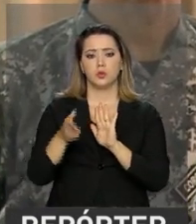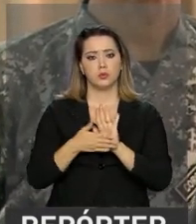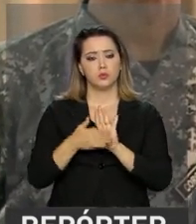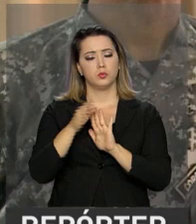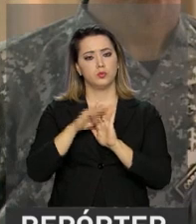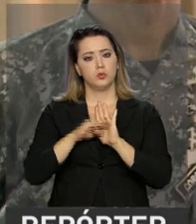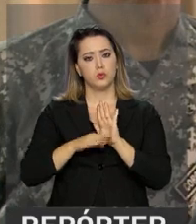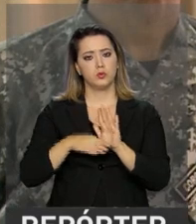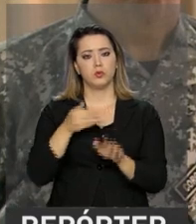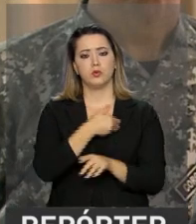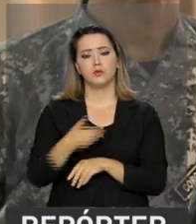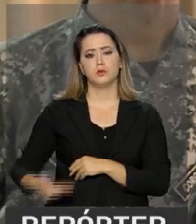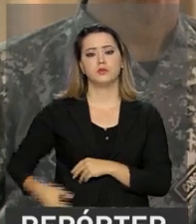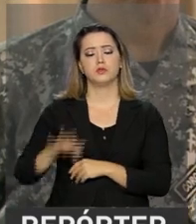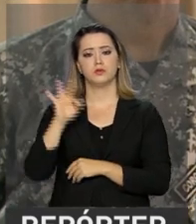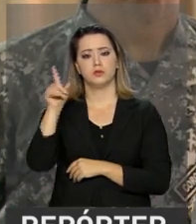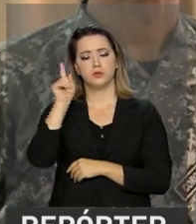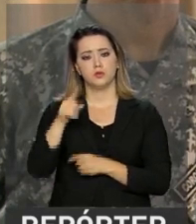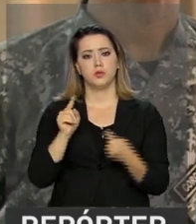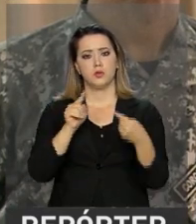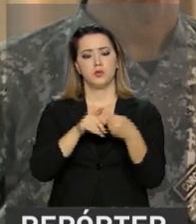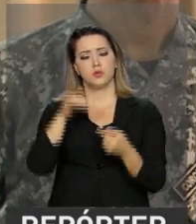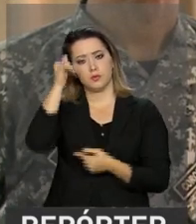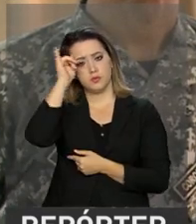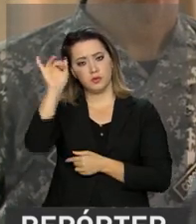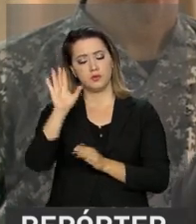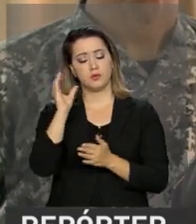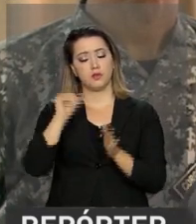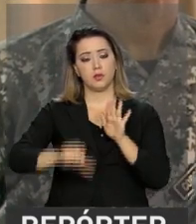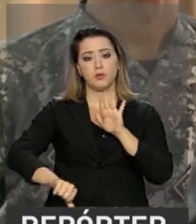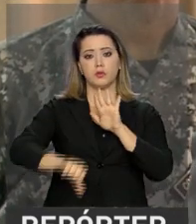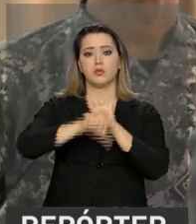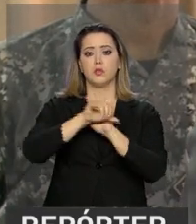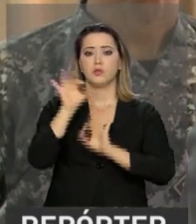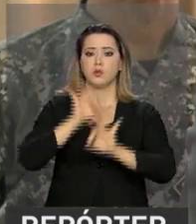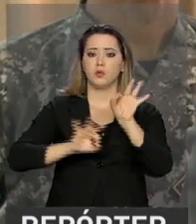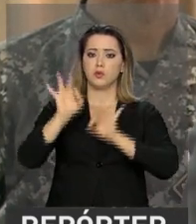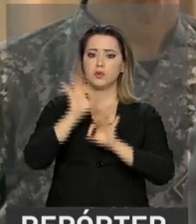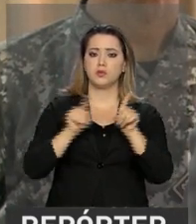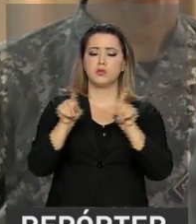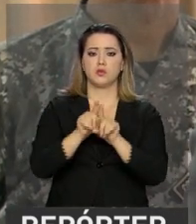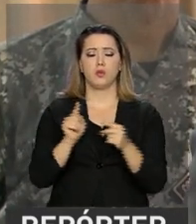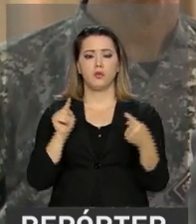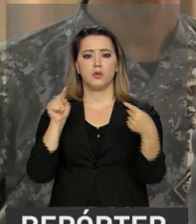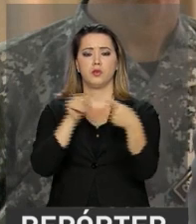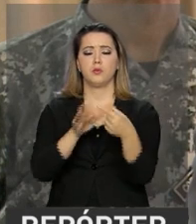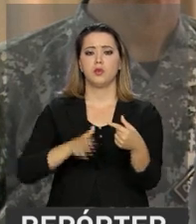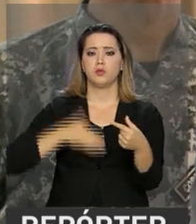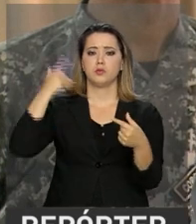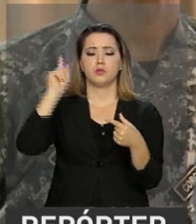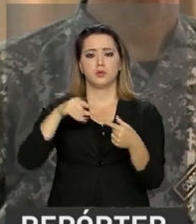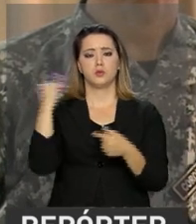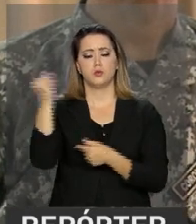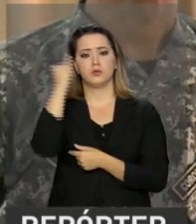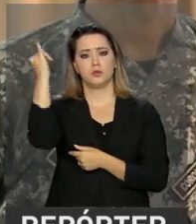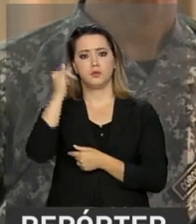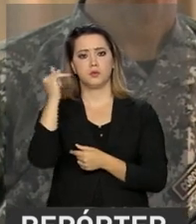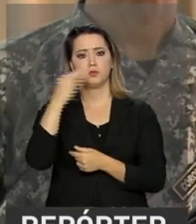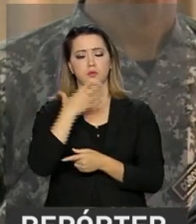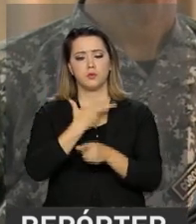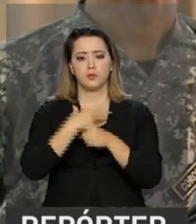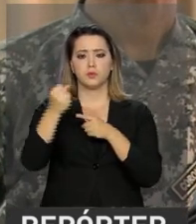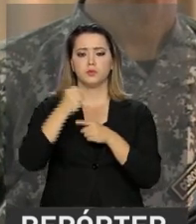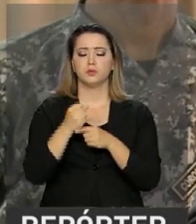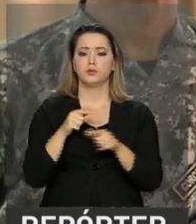Visa combater o crime organizado por meio de ações de inteligência e que o elemento surpresa é essencial para o sucesso da